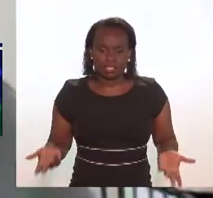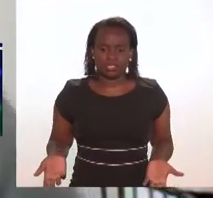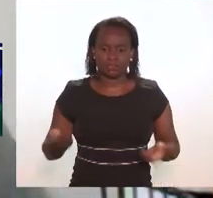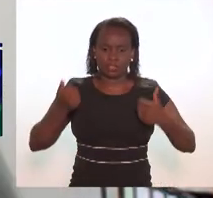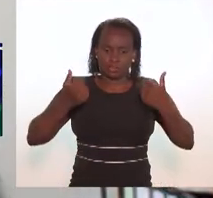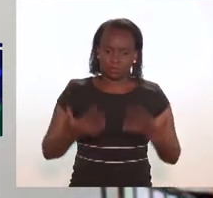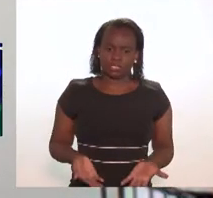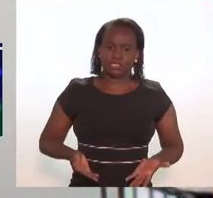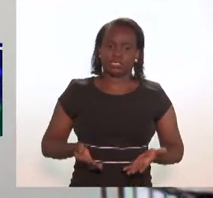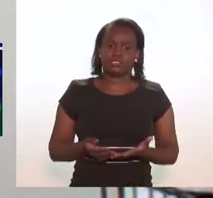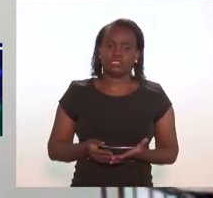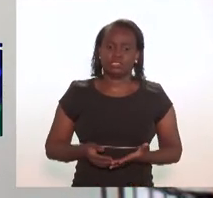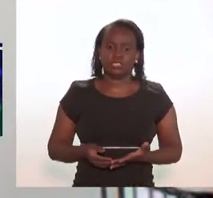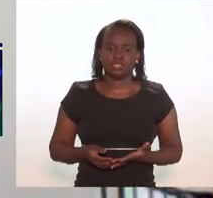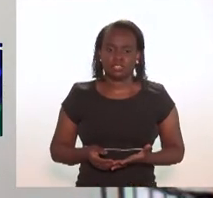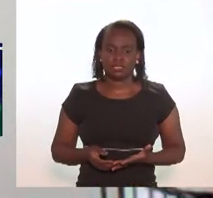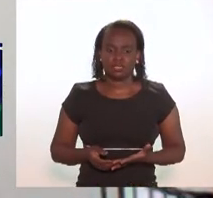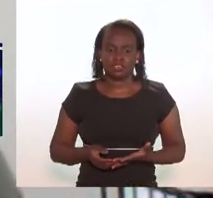Eu quero